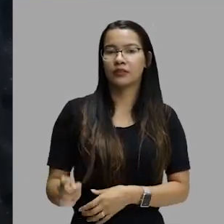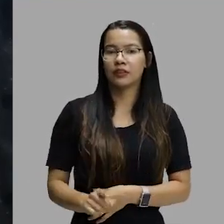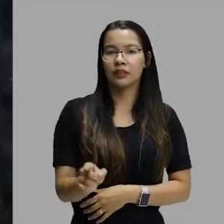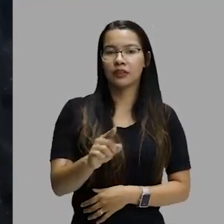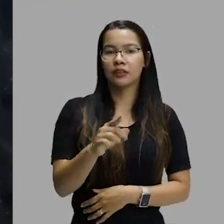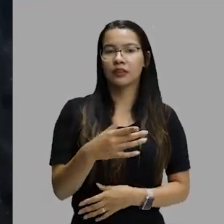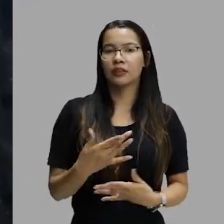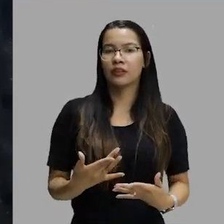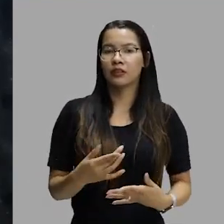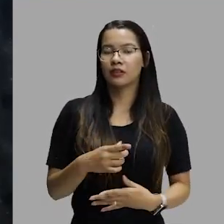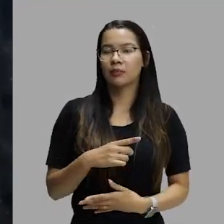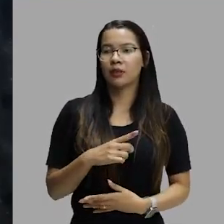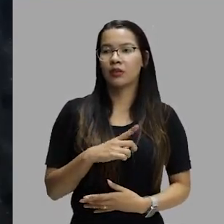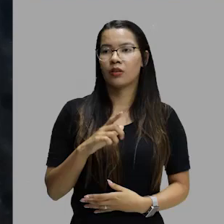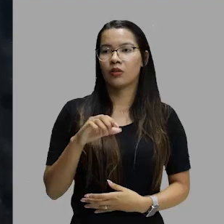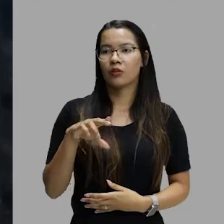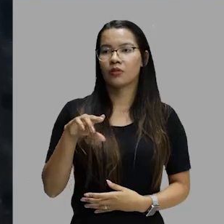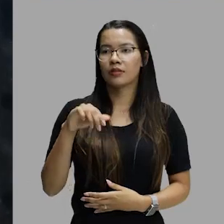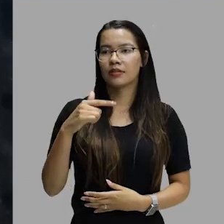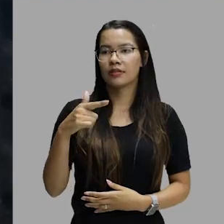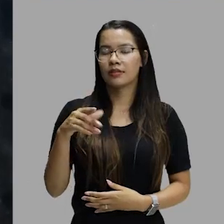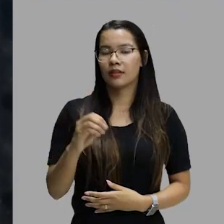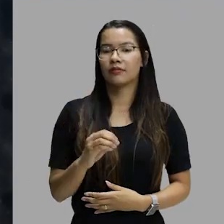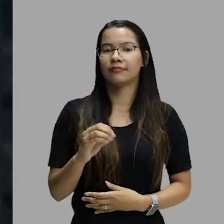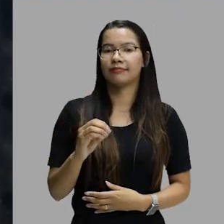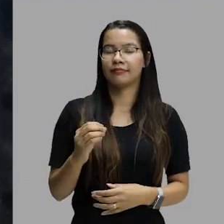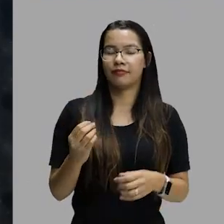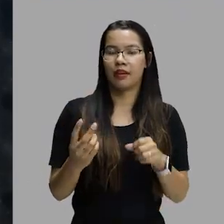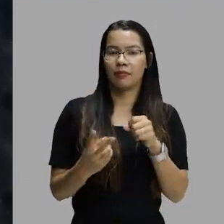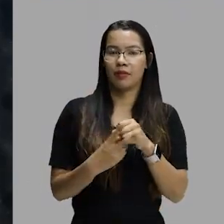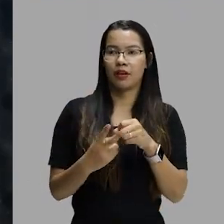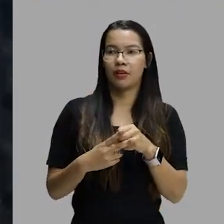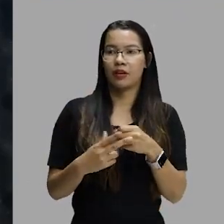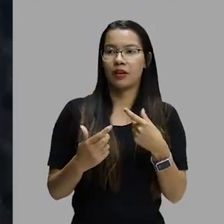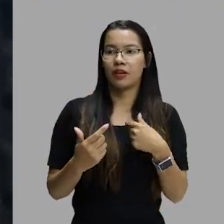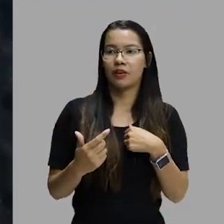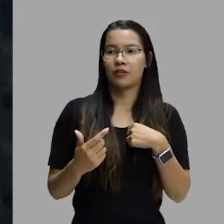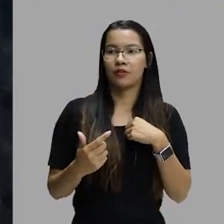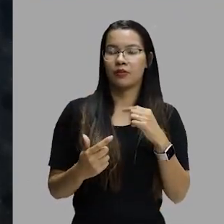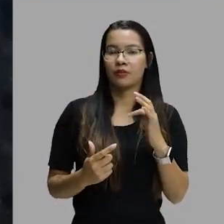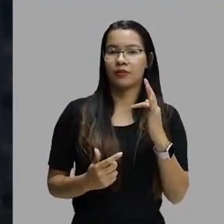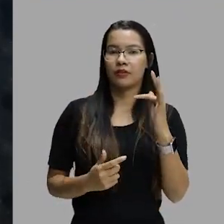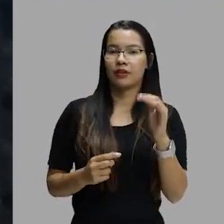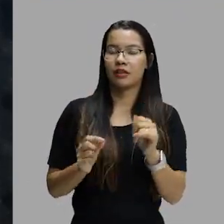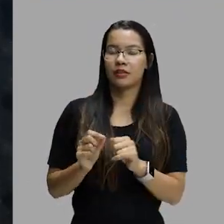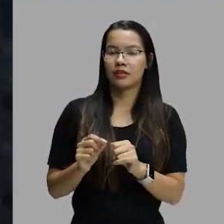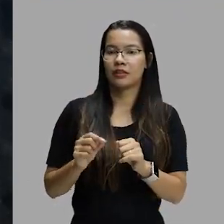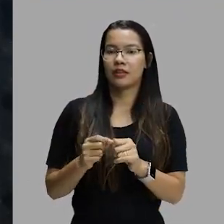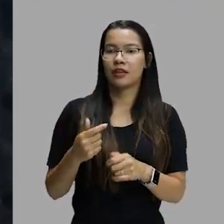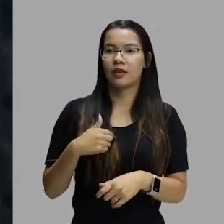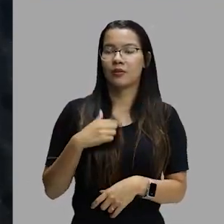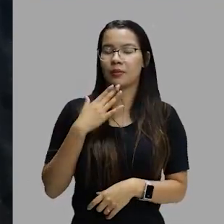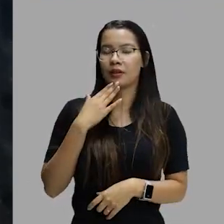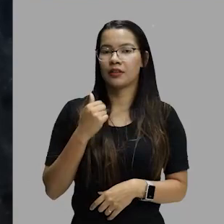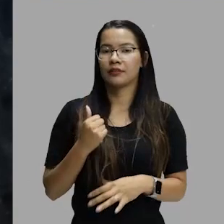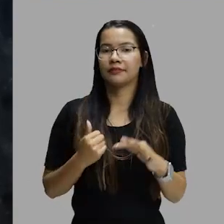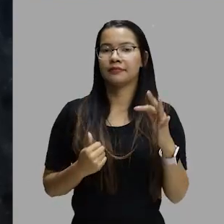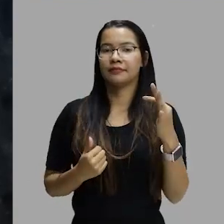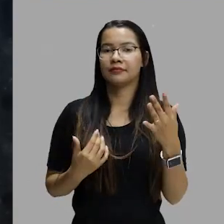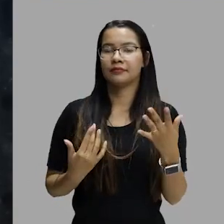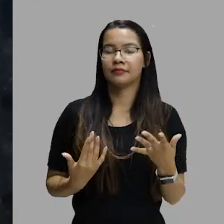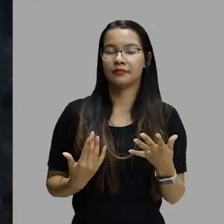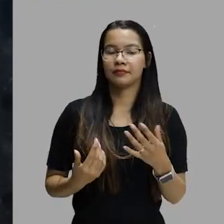tenho uma locução verbal. Vou fazer, farei. Vou dizer, direi. Vou pedir, pedirei. Então,